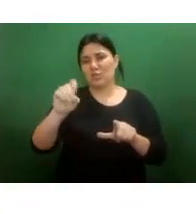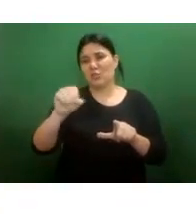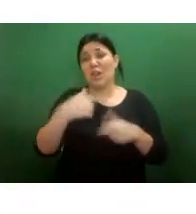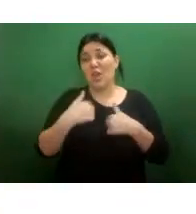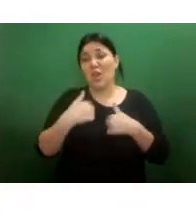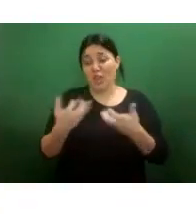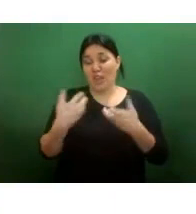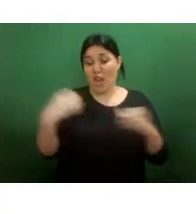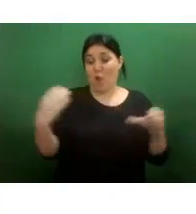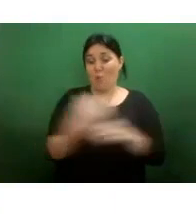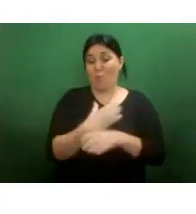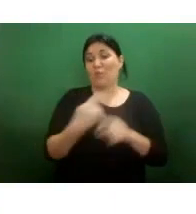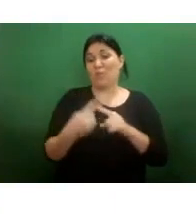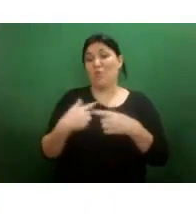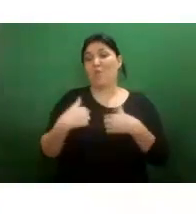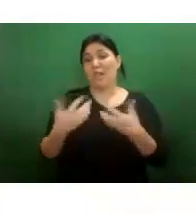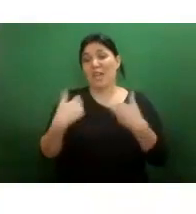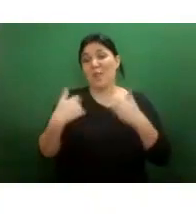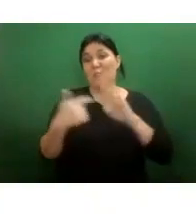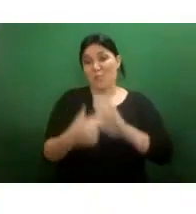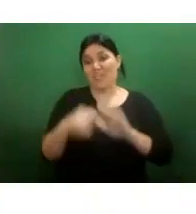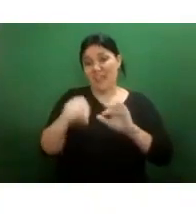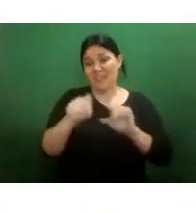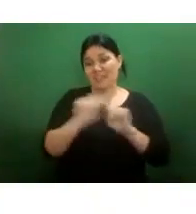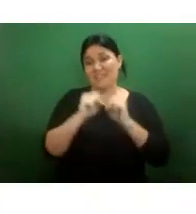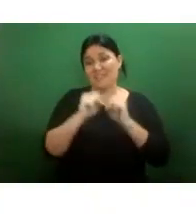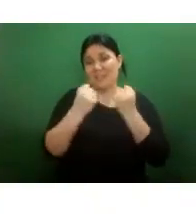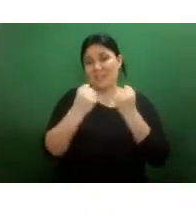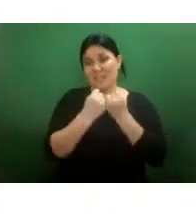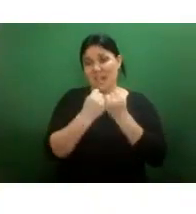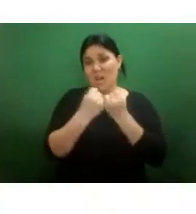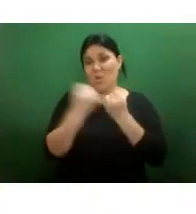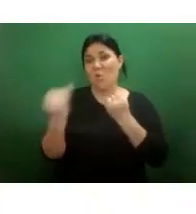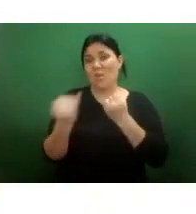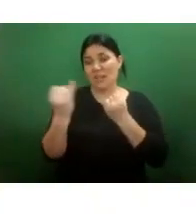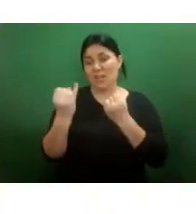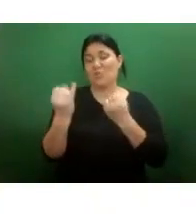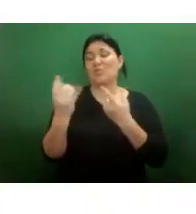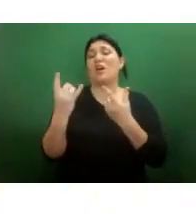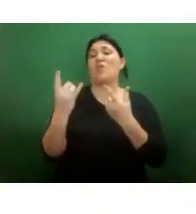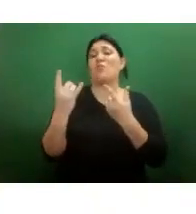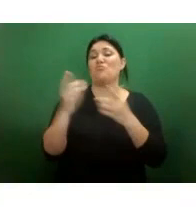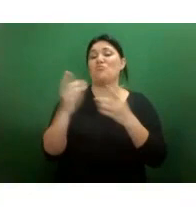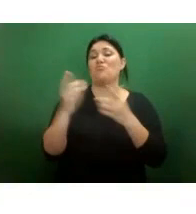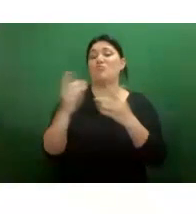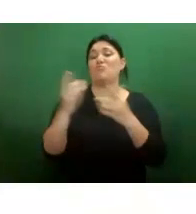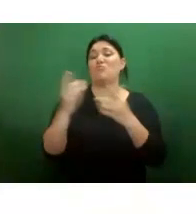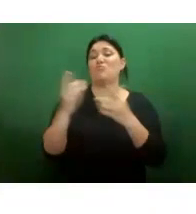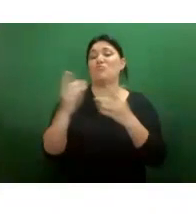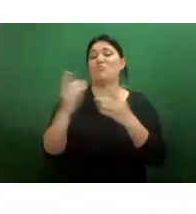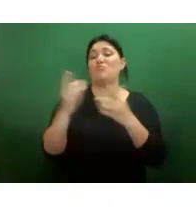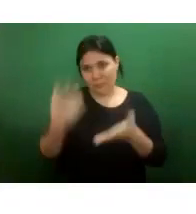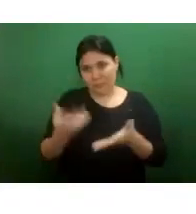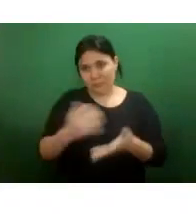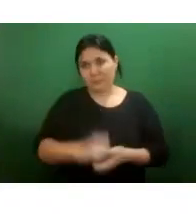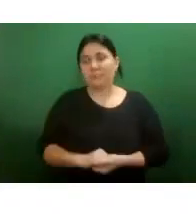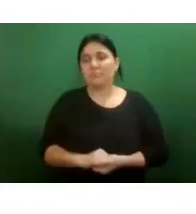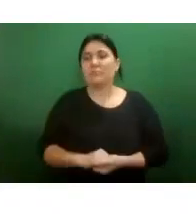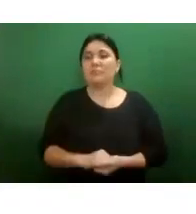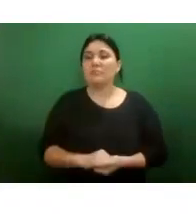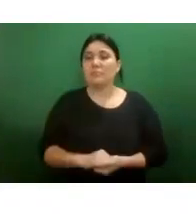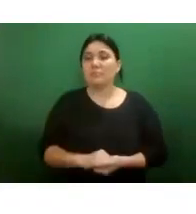queria exibir aqui nesse seminário internacional de acessibilidade cultural, tá? Muito bem, então